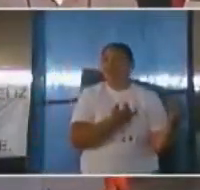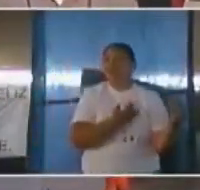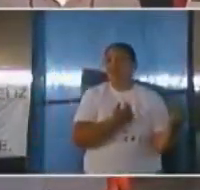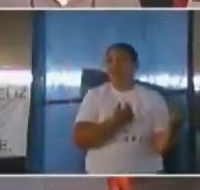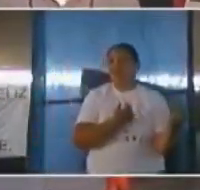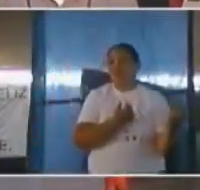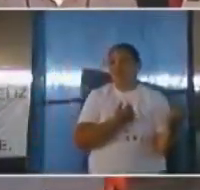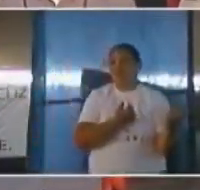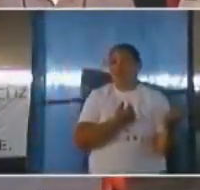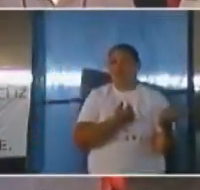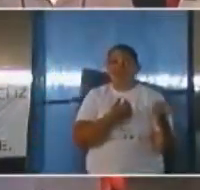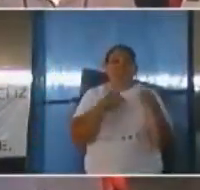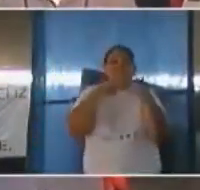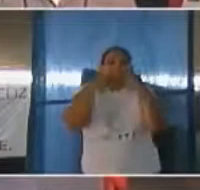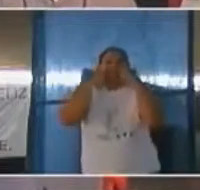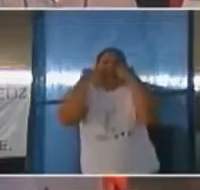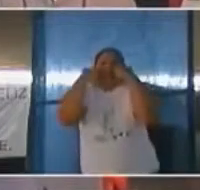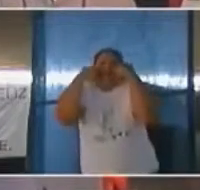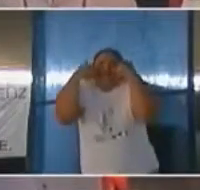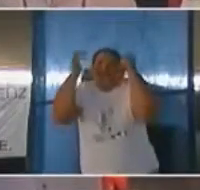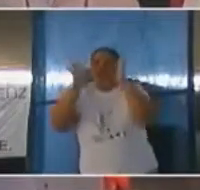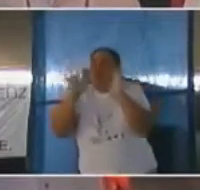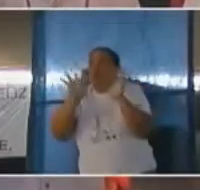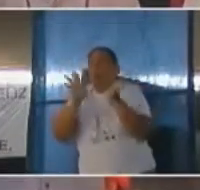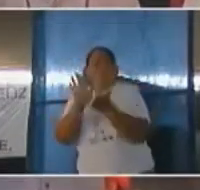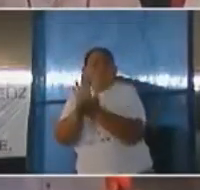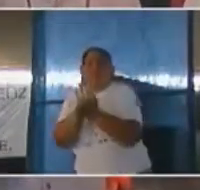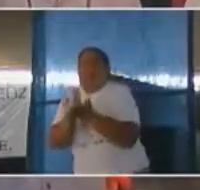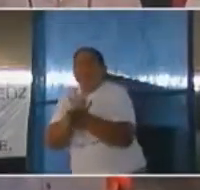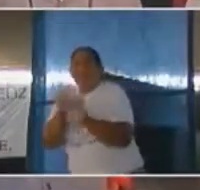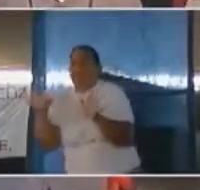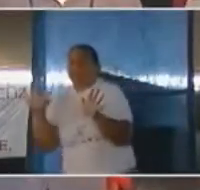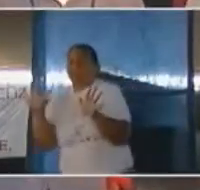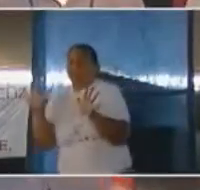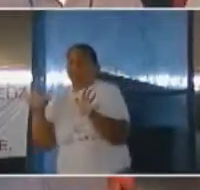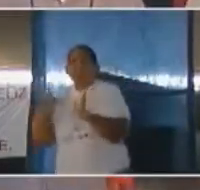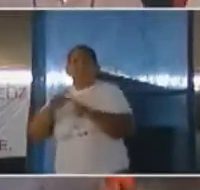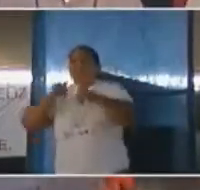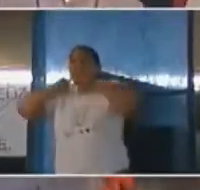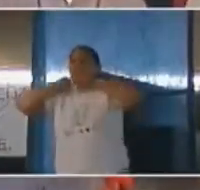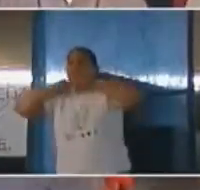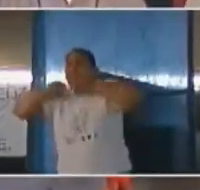é não ter vergonha de testemunhar o amor de Deus, onde quer que a gente for. É